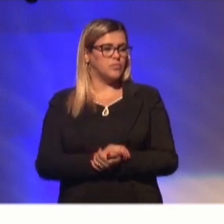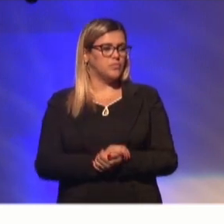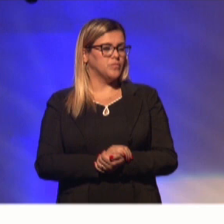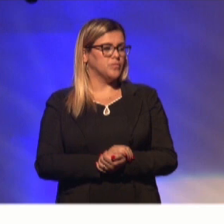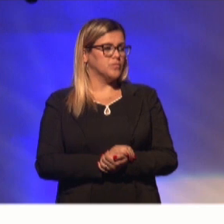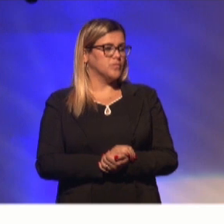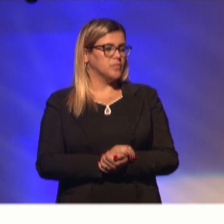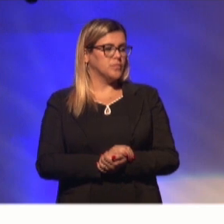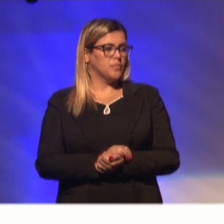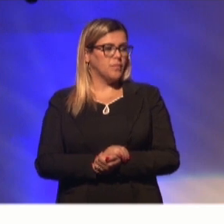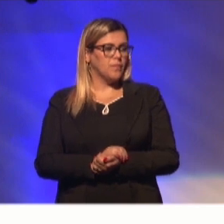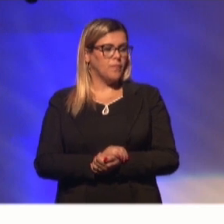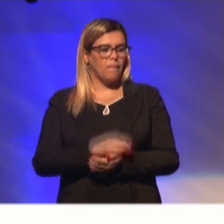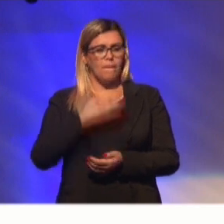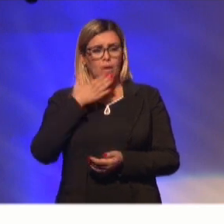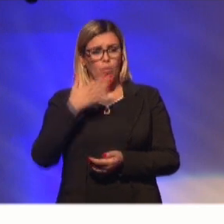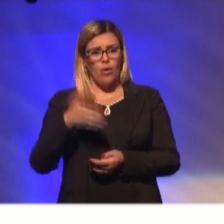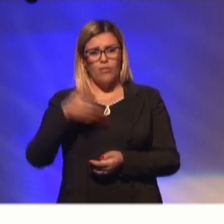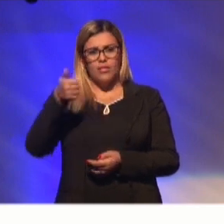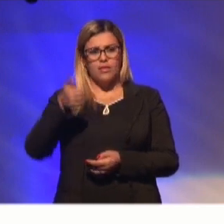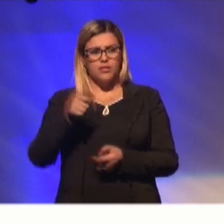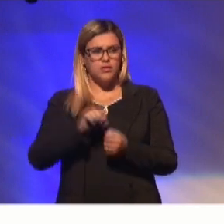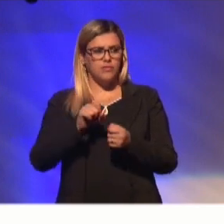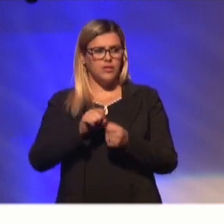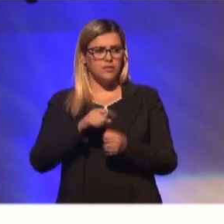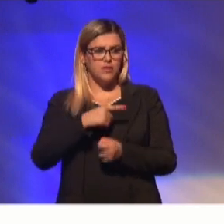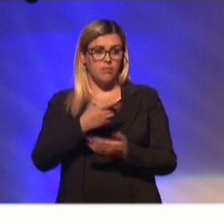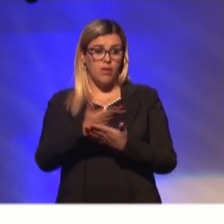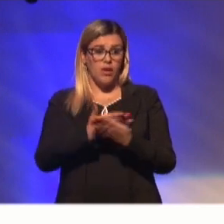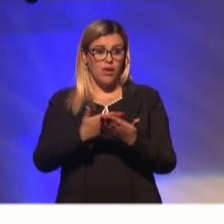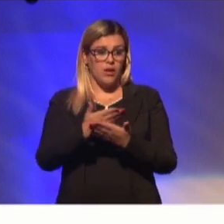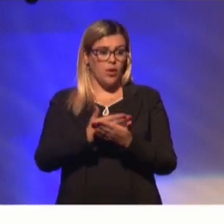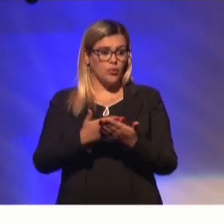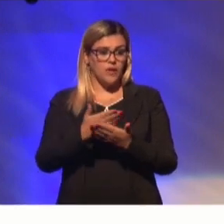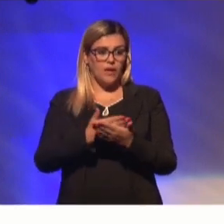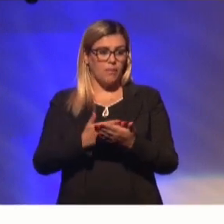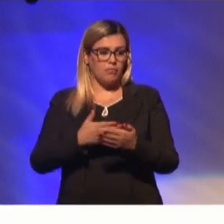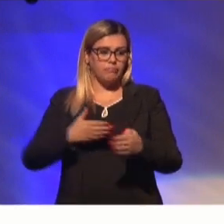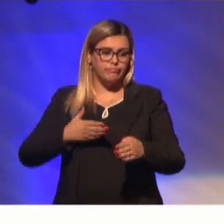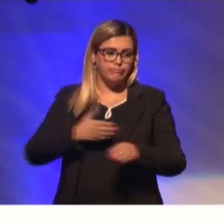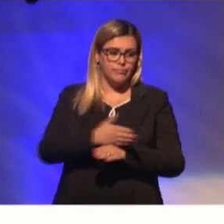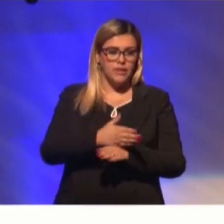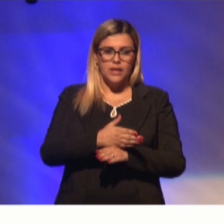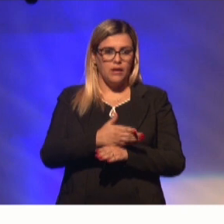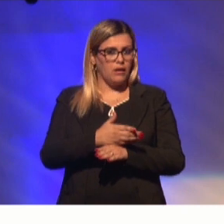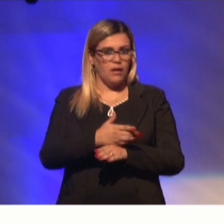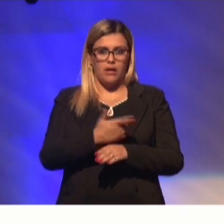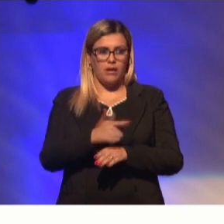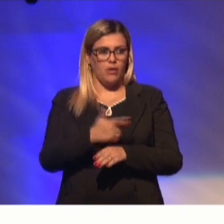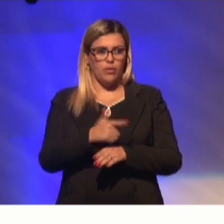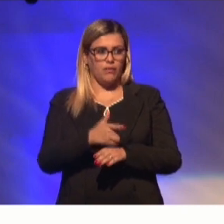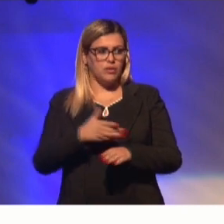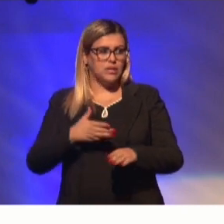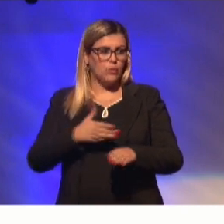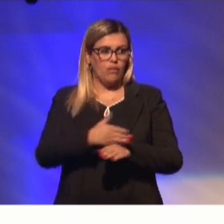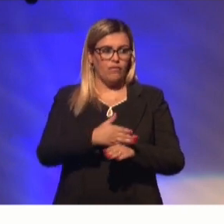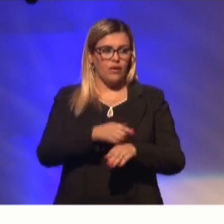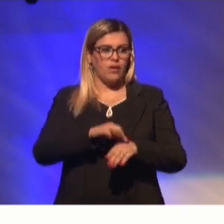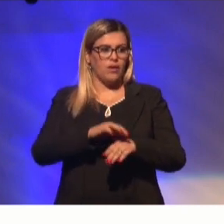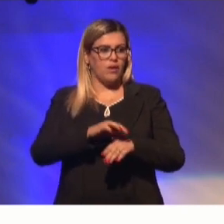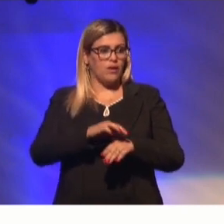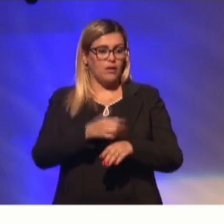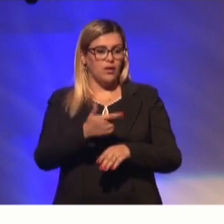desaparecem. Bem, quais são as vantagens? Primeiro, é um tratamento não invasivo. Você não invade o tecido, você